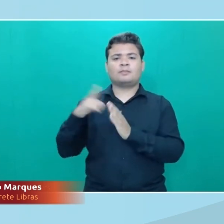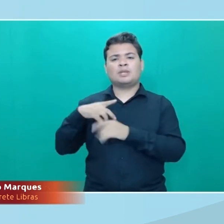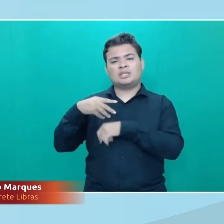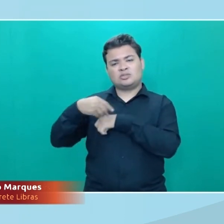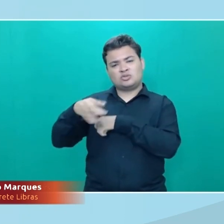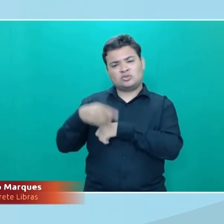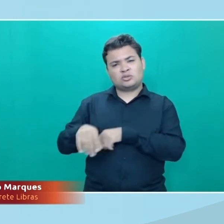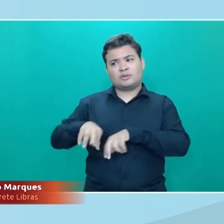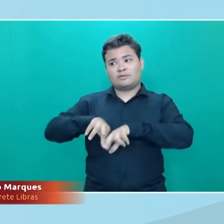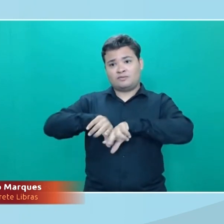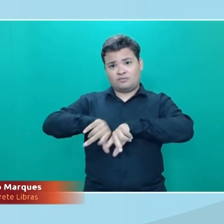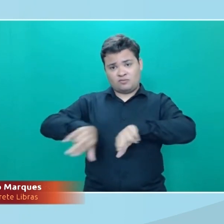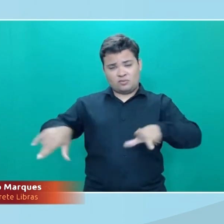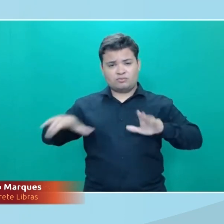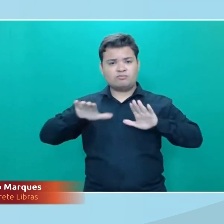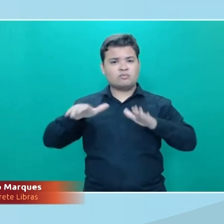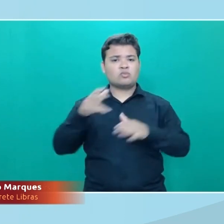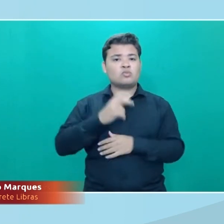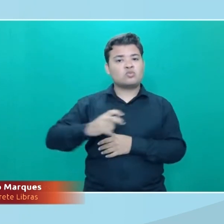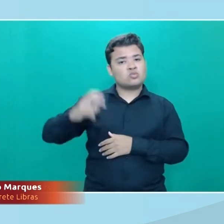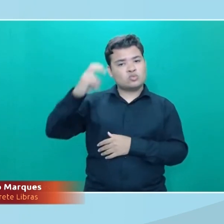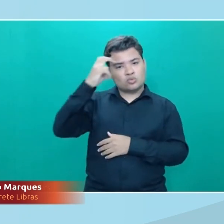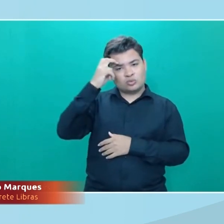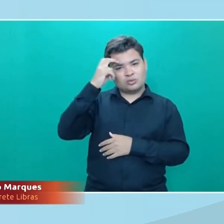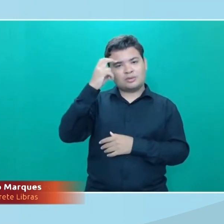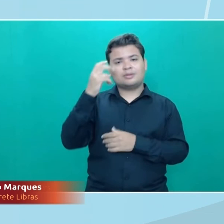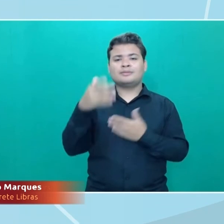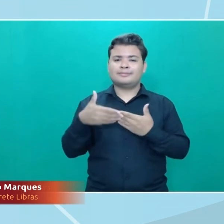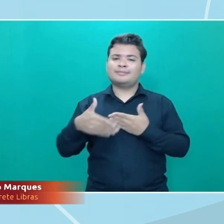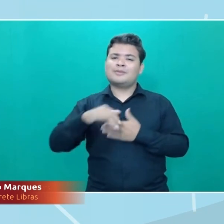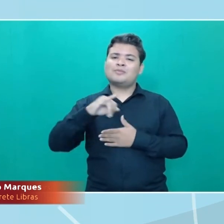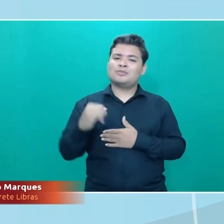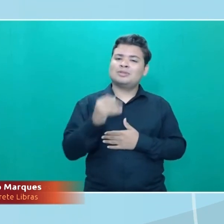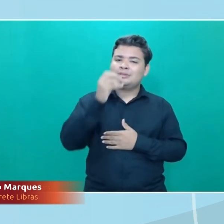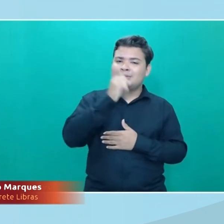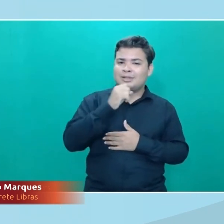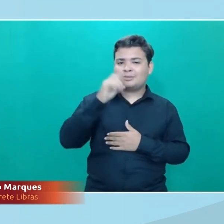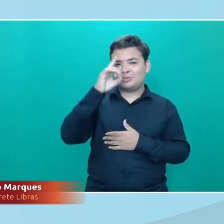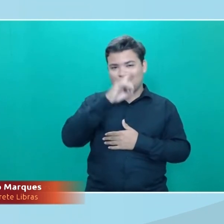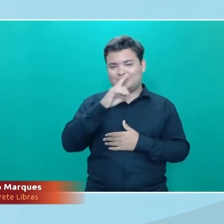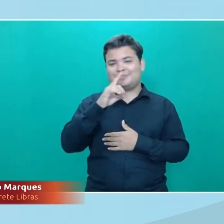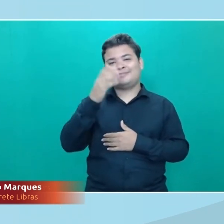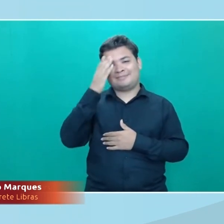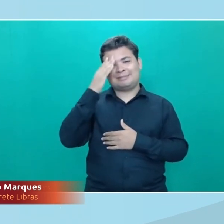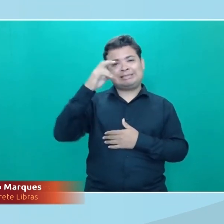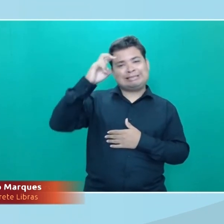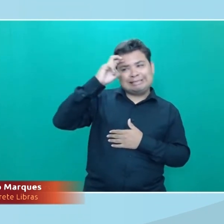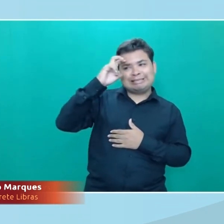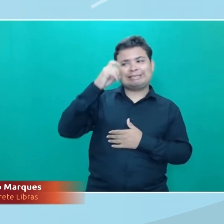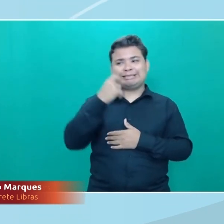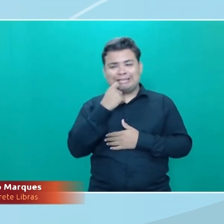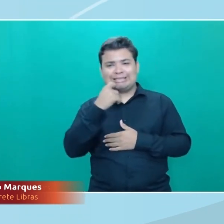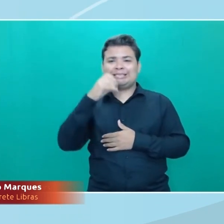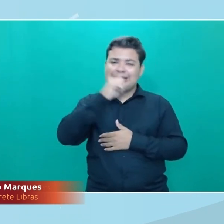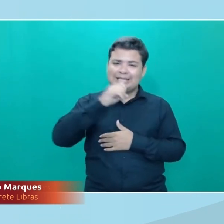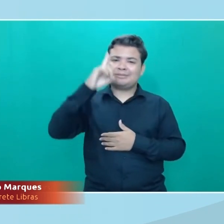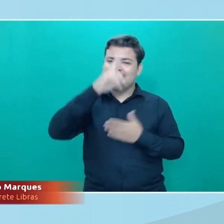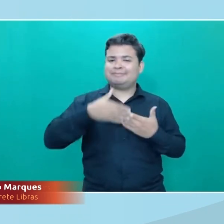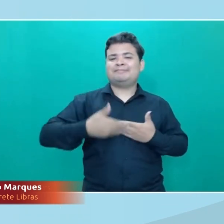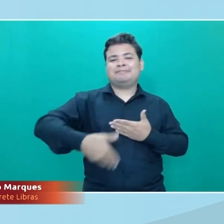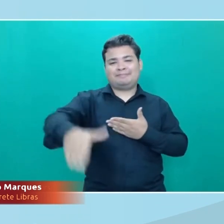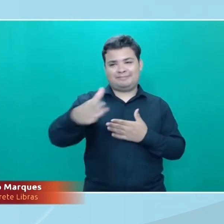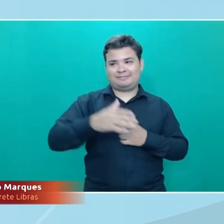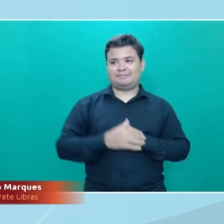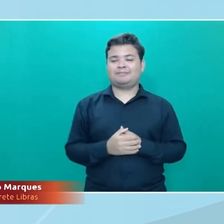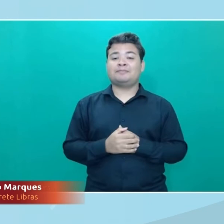dicas culturais para o seu final de semana, né? Para sua quinta, sexta e também para o sábado e domingo. Mas antes disso, eu quero